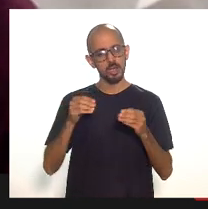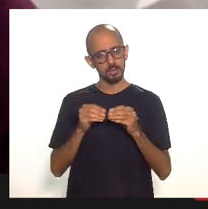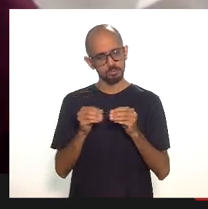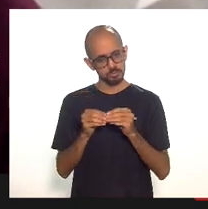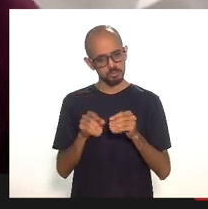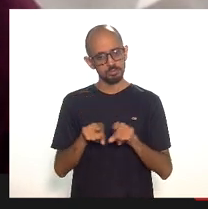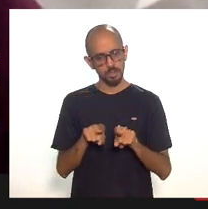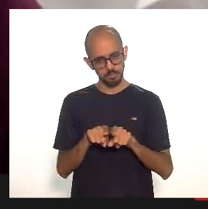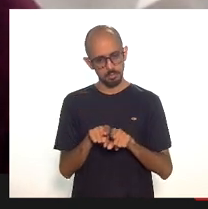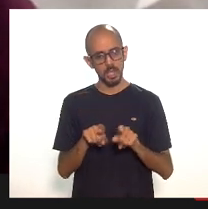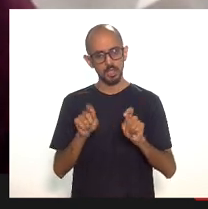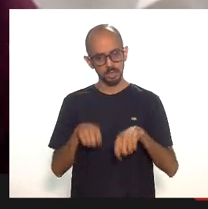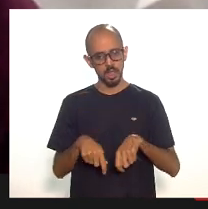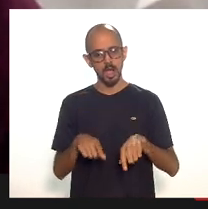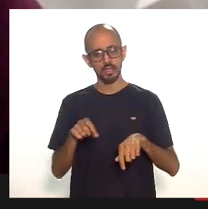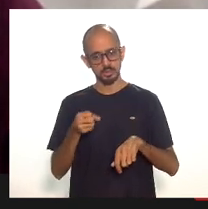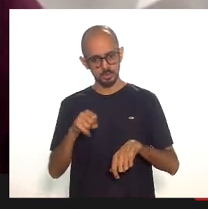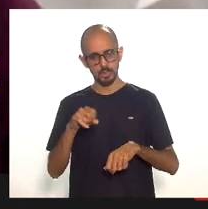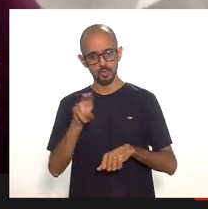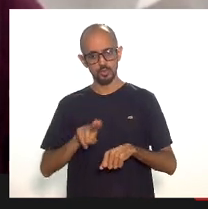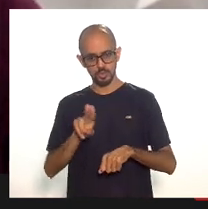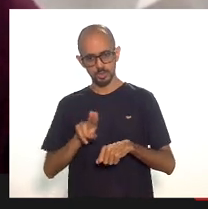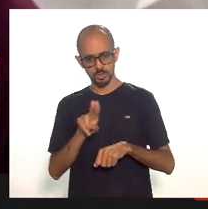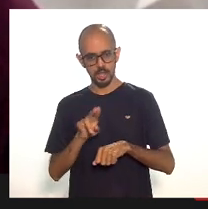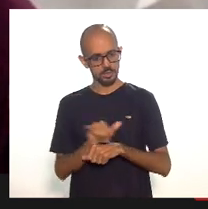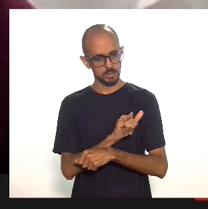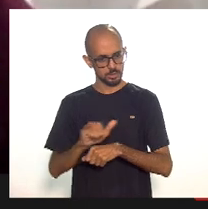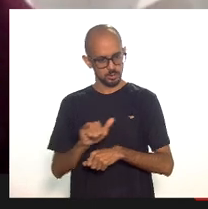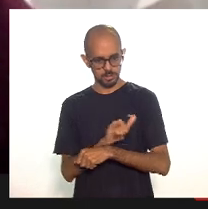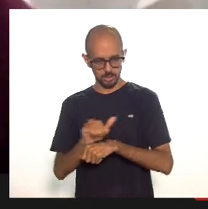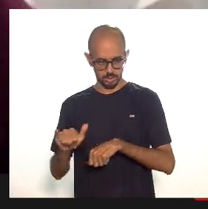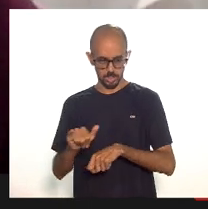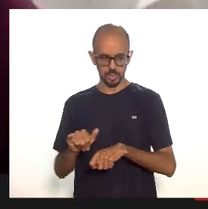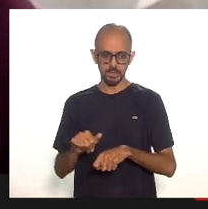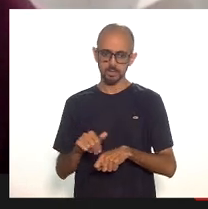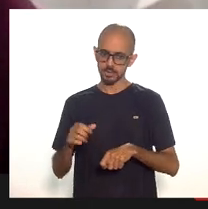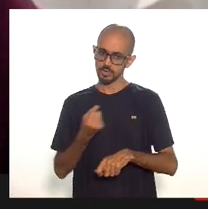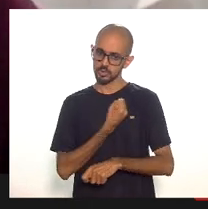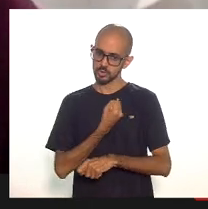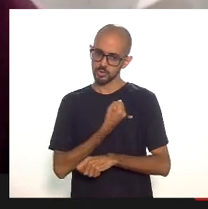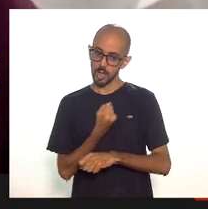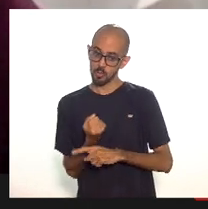me parece que se utilizassem essas ferramentas,